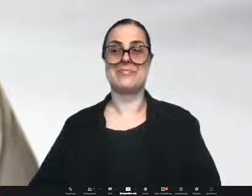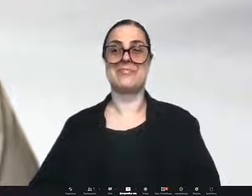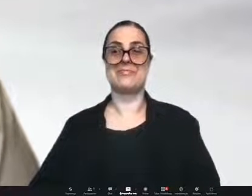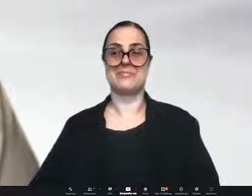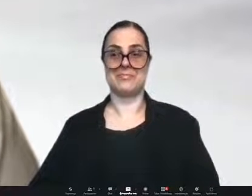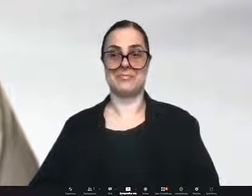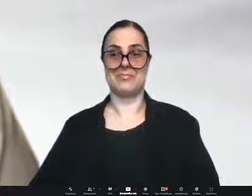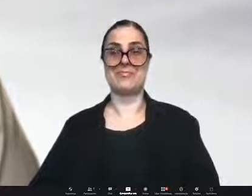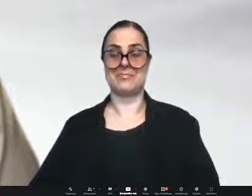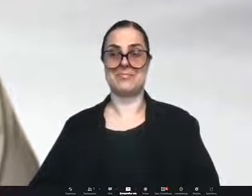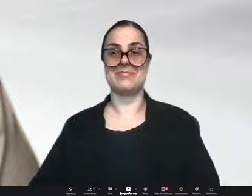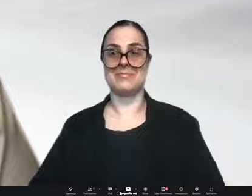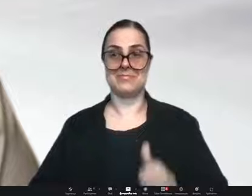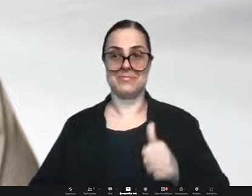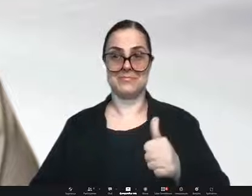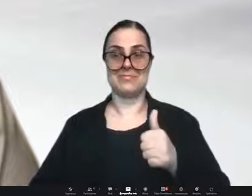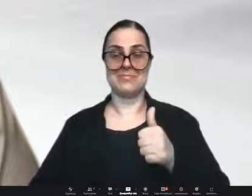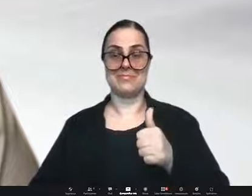Acredito que sim. Beleza.